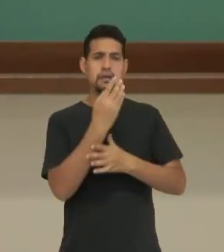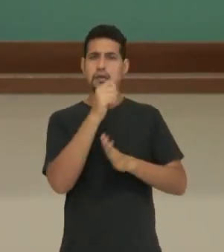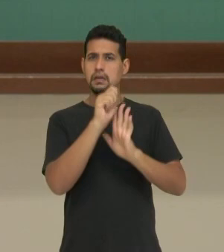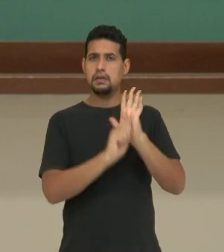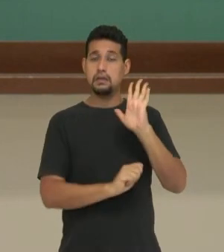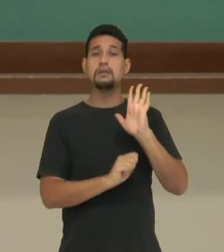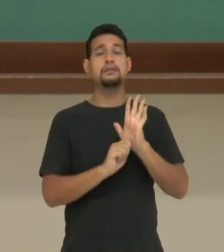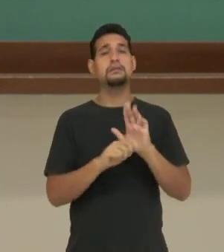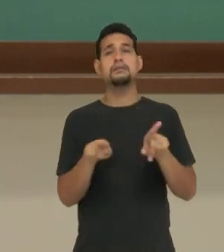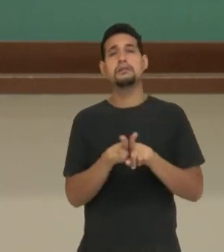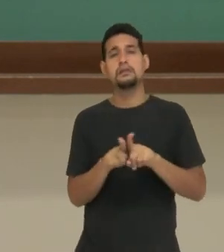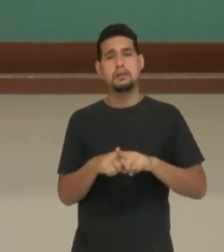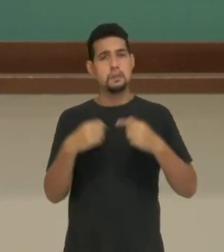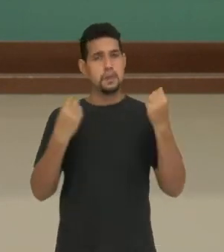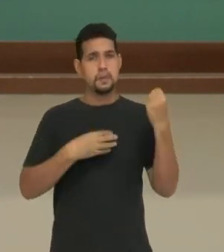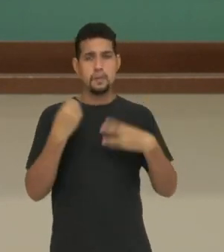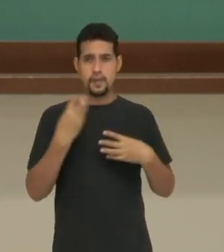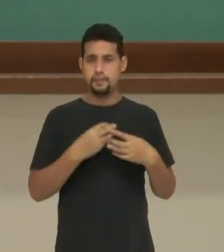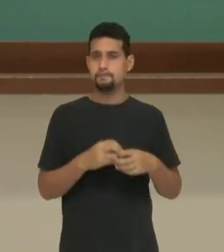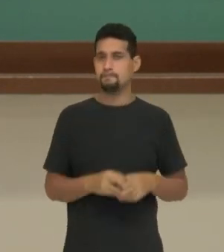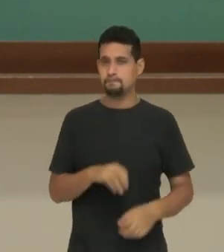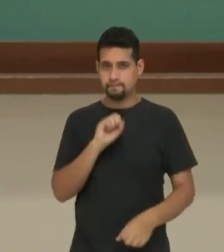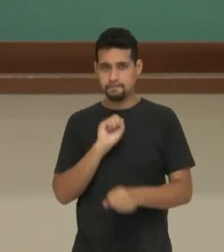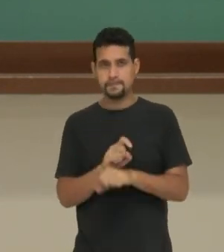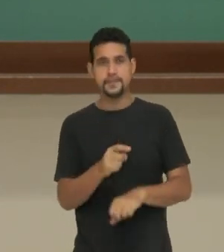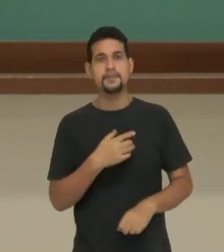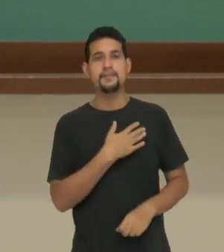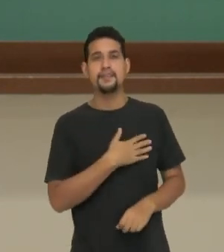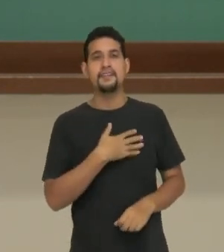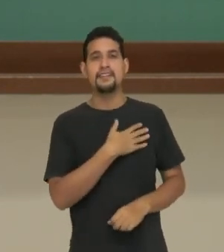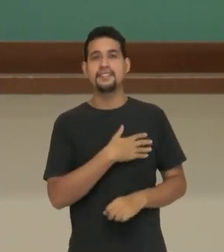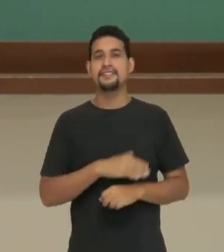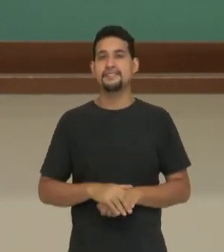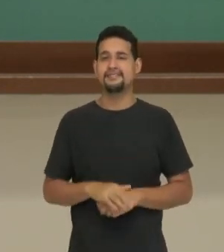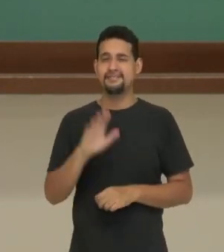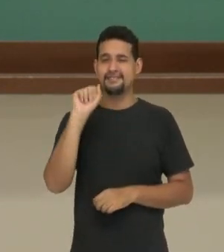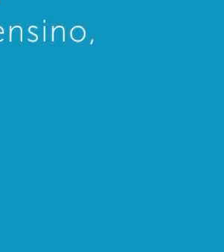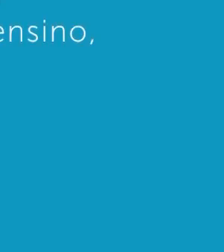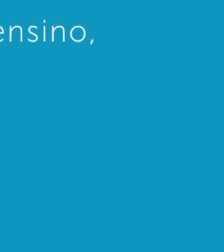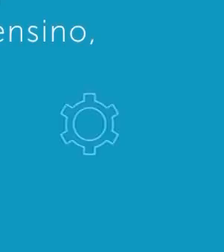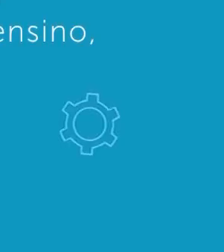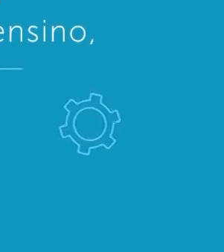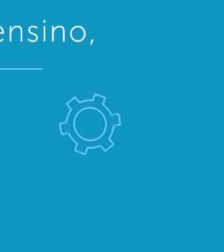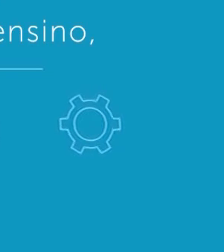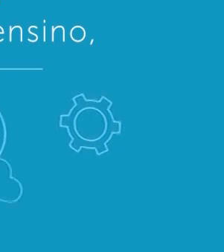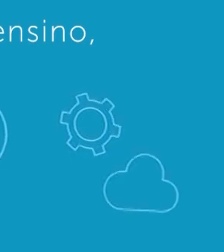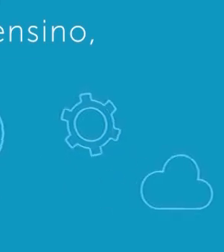texto dissertativo argumentativo. Espero que vocês tenham gostado e até breve!